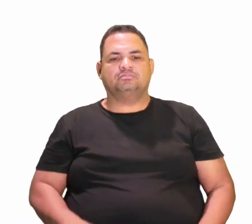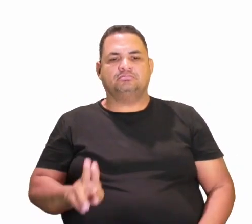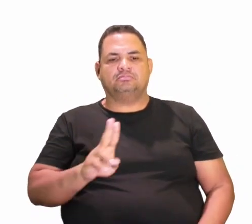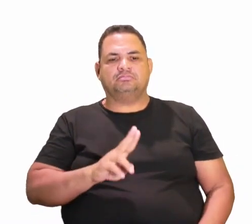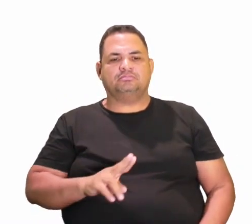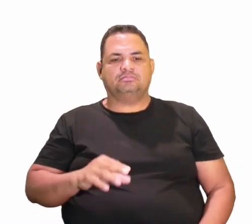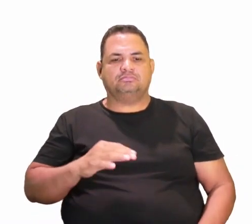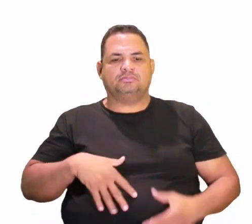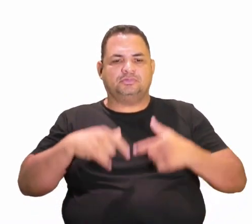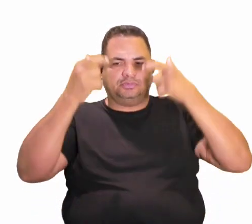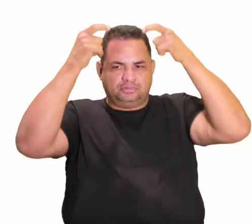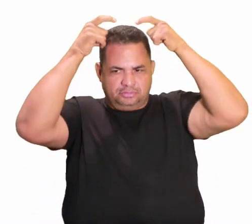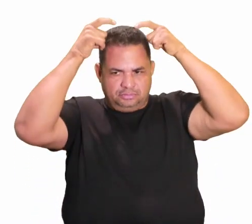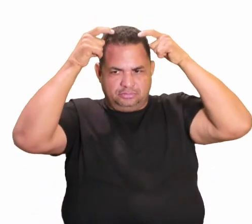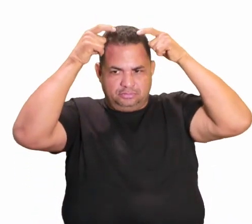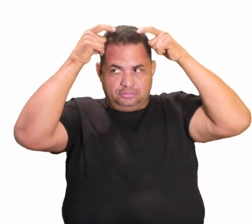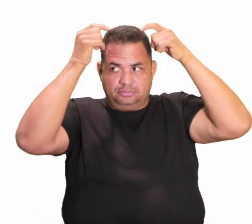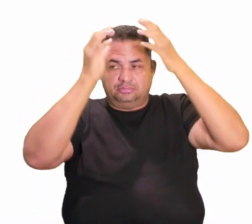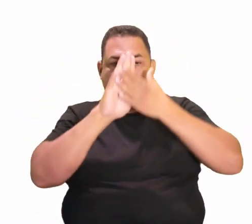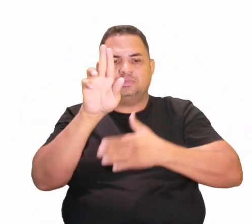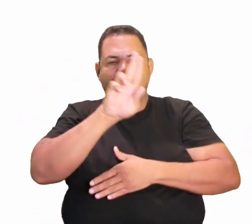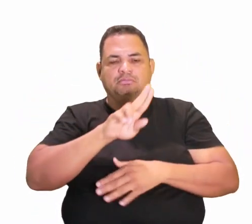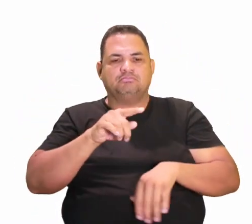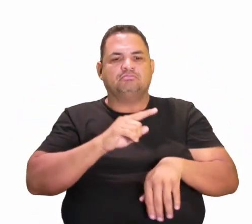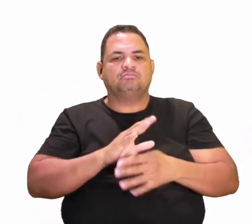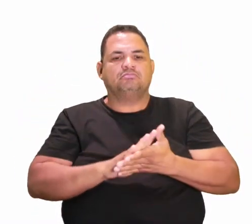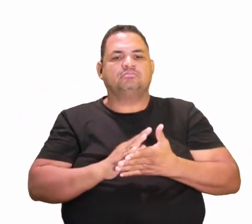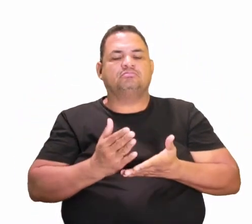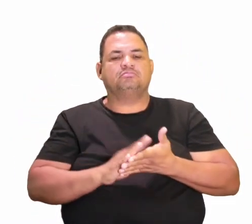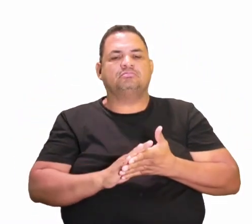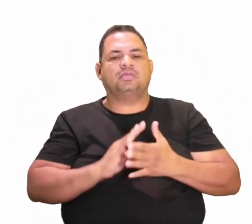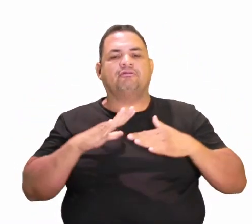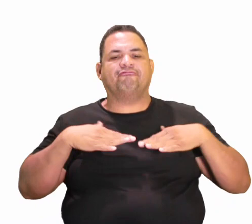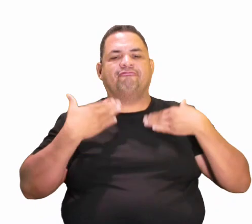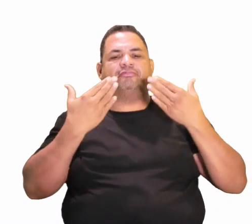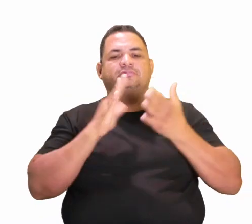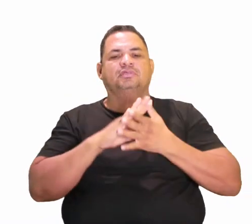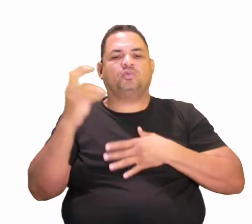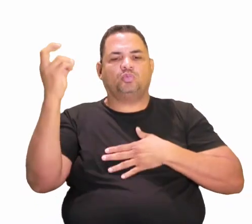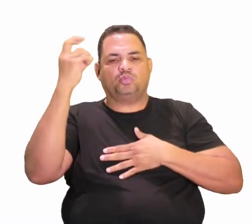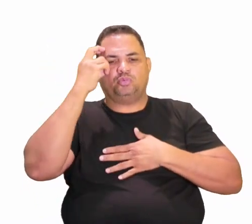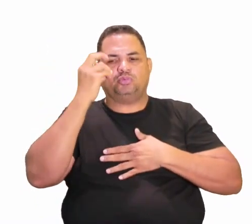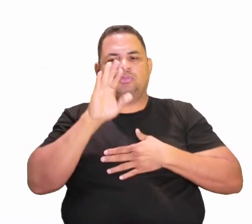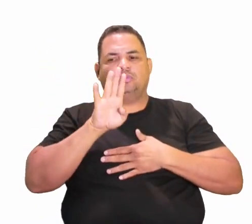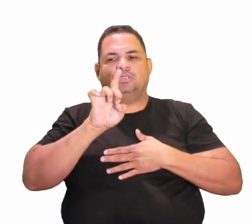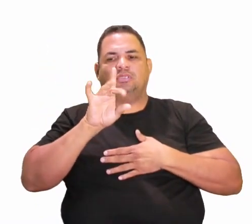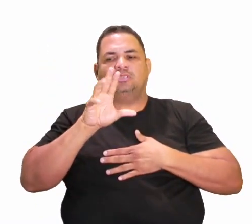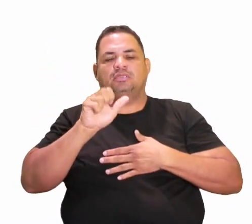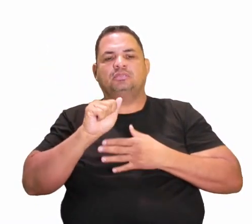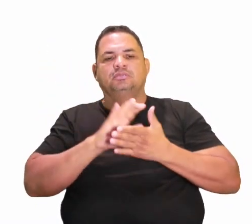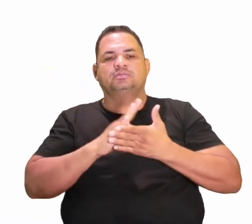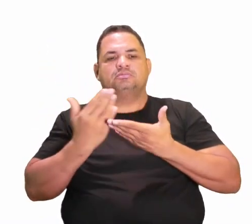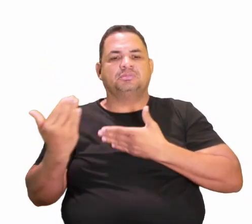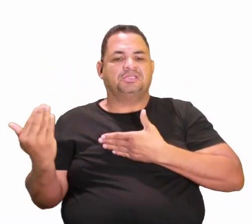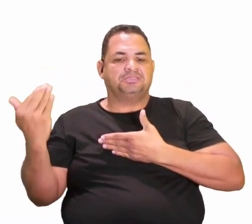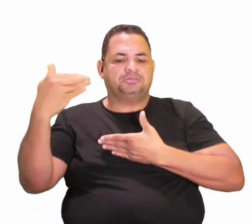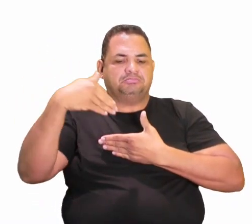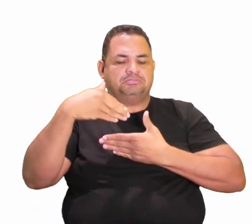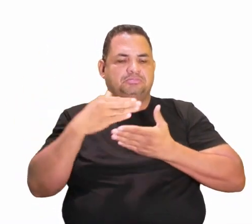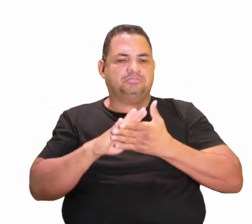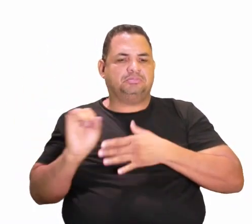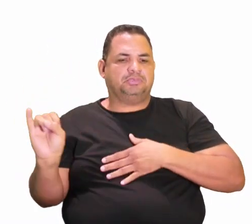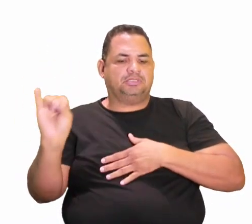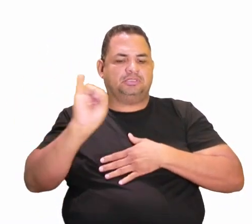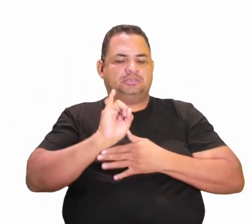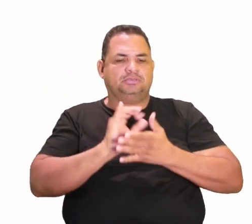aqui que estava entregando lá na hora. É uma festa da cultura da Irlanda que se expandiu para vários países do mundo a partir da imigração irlandesa.